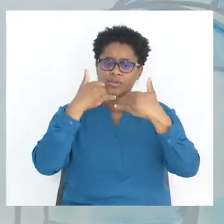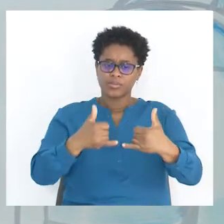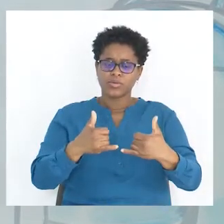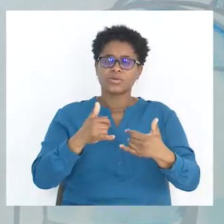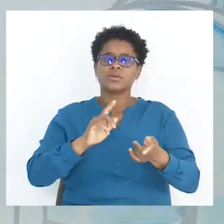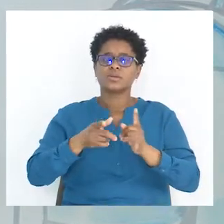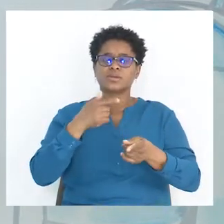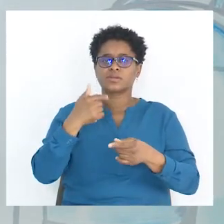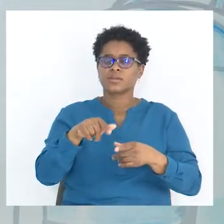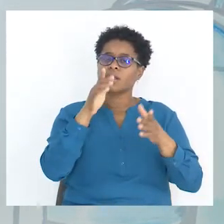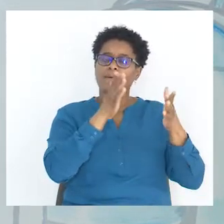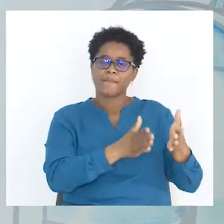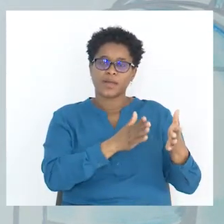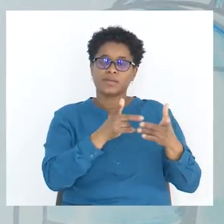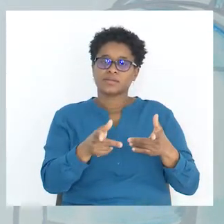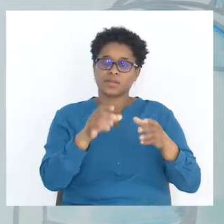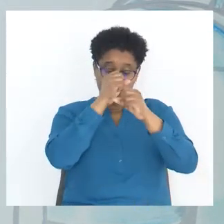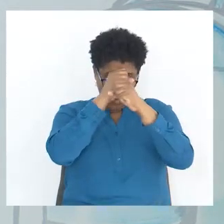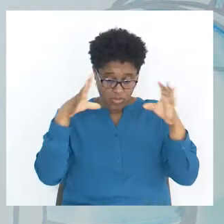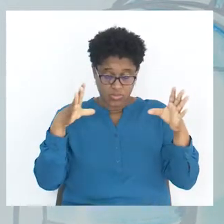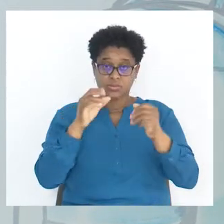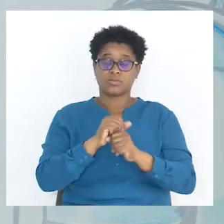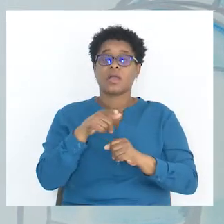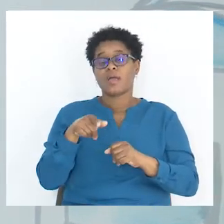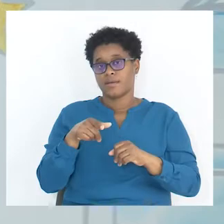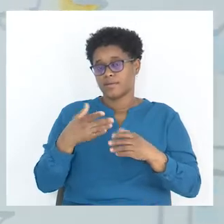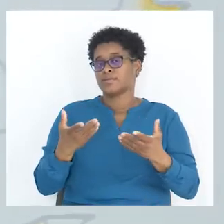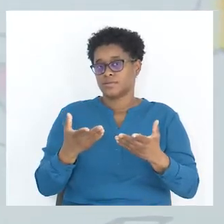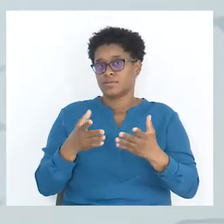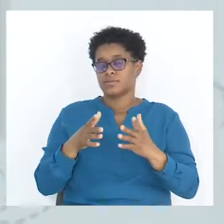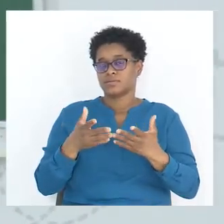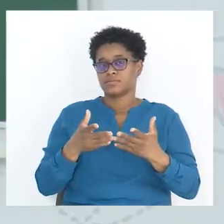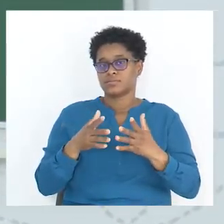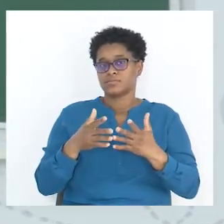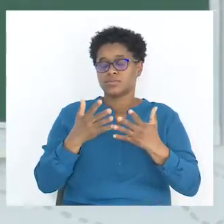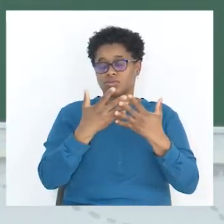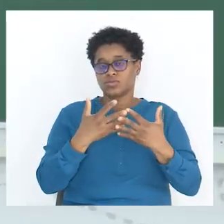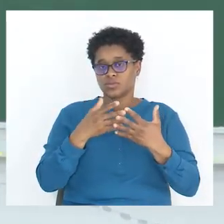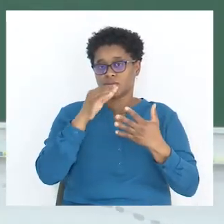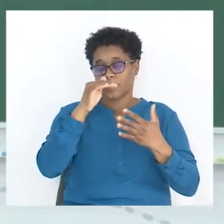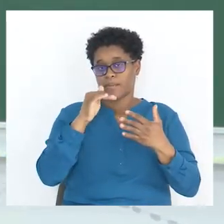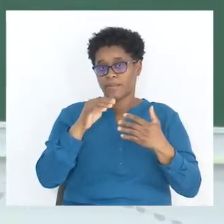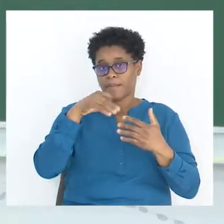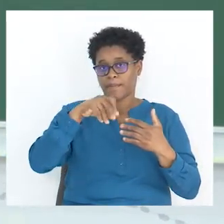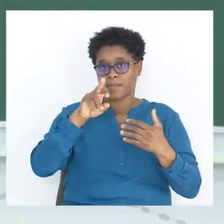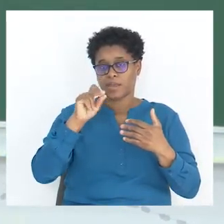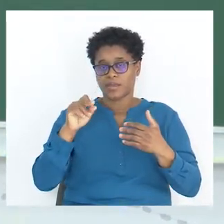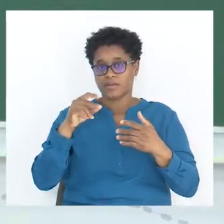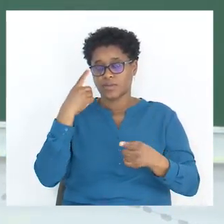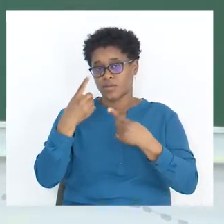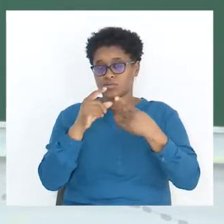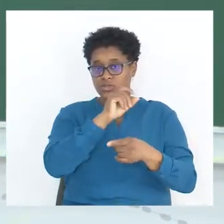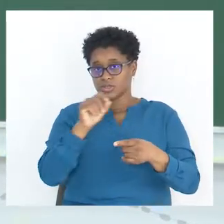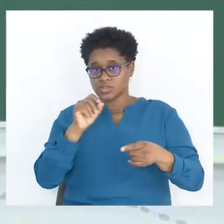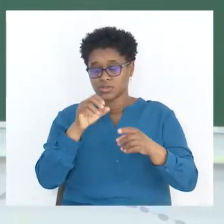Depois é que se tem aquela parte da conclusão. Então, este último parágrafo fala de algumas linhas de